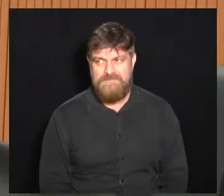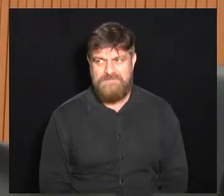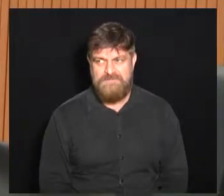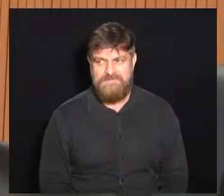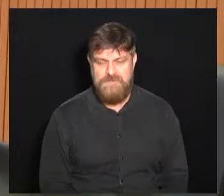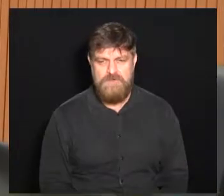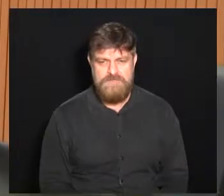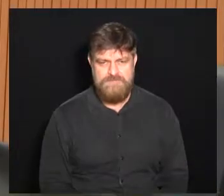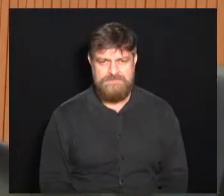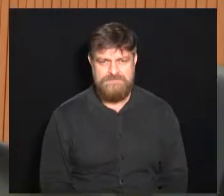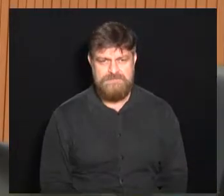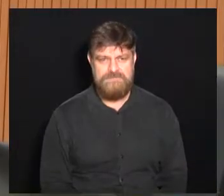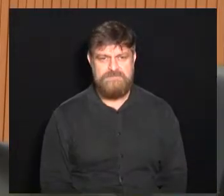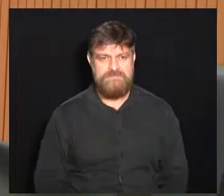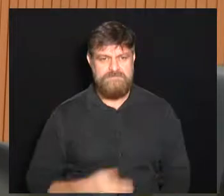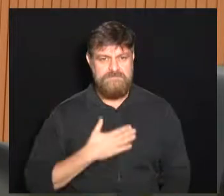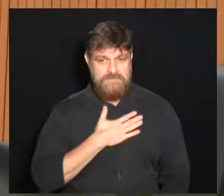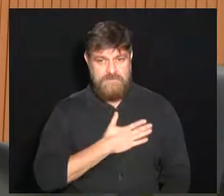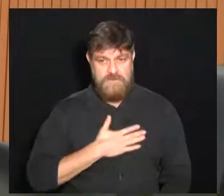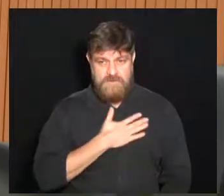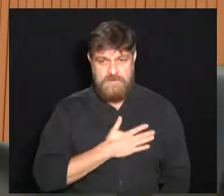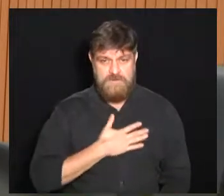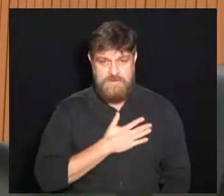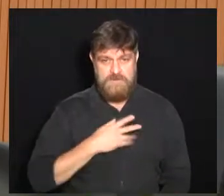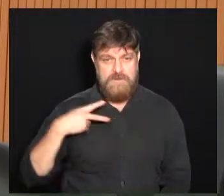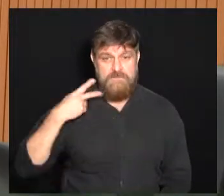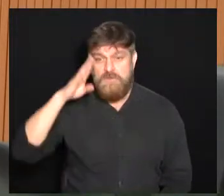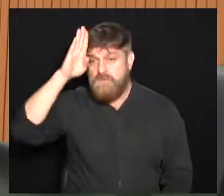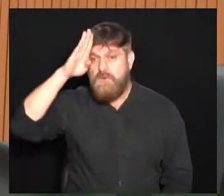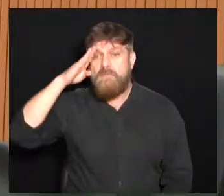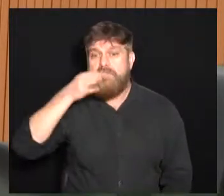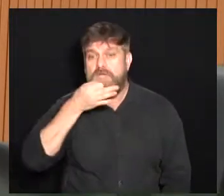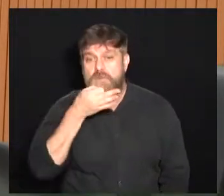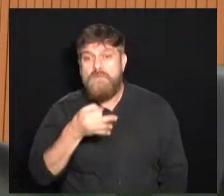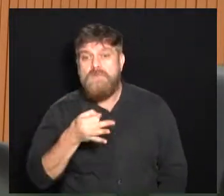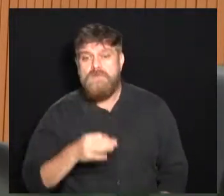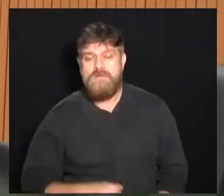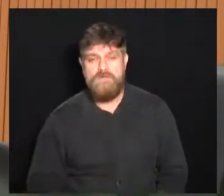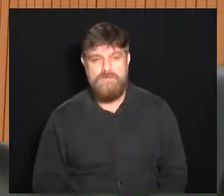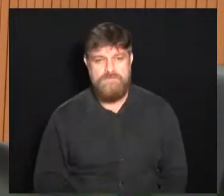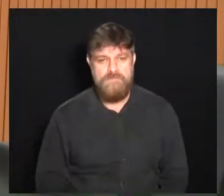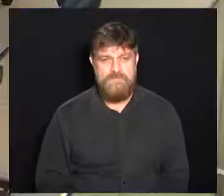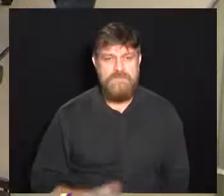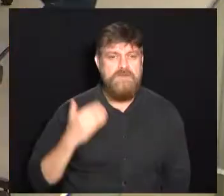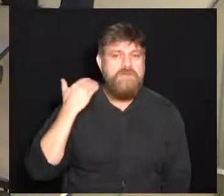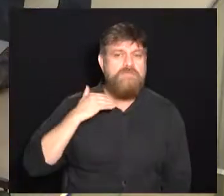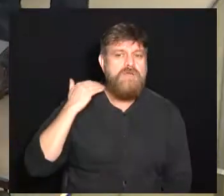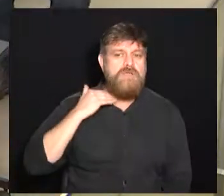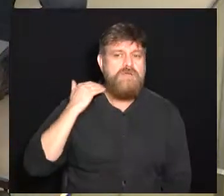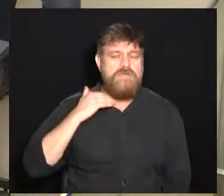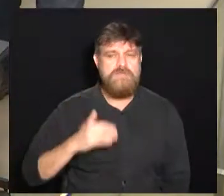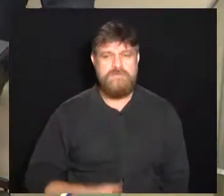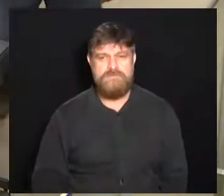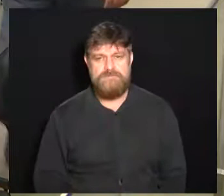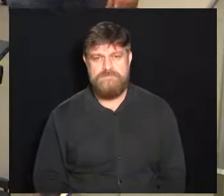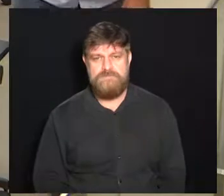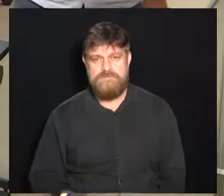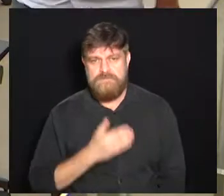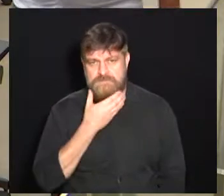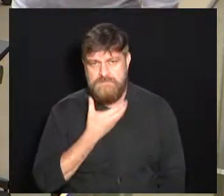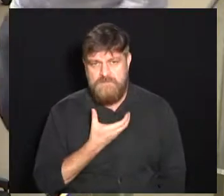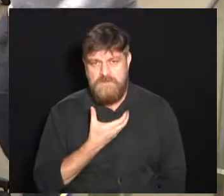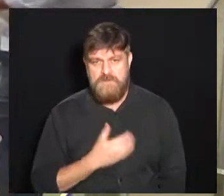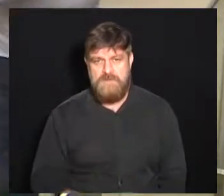Então, agora, gostaria de ver que vereador Pedro Torinho, vereadora Mariana Carmo,